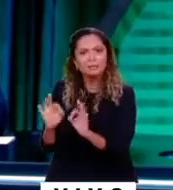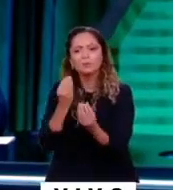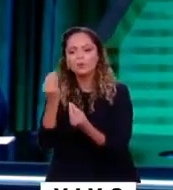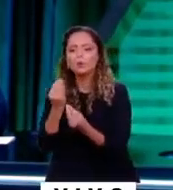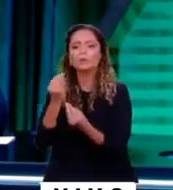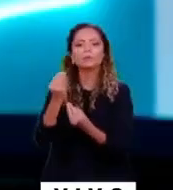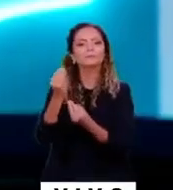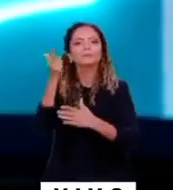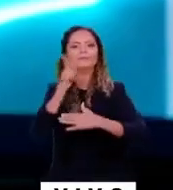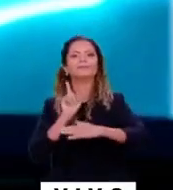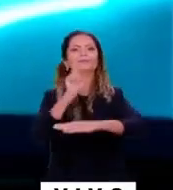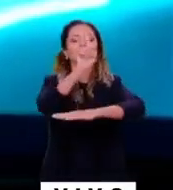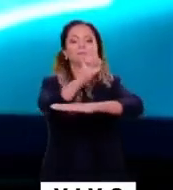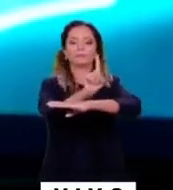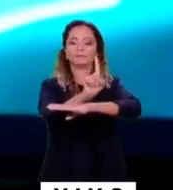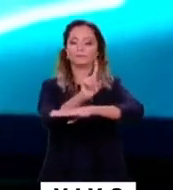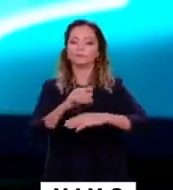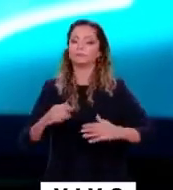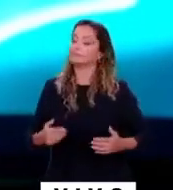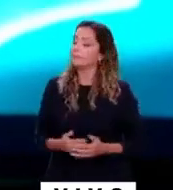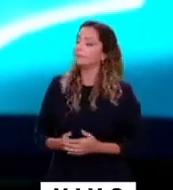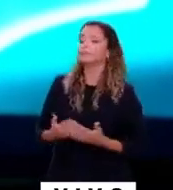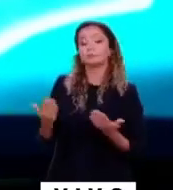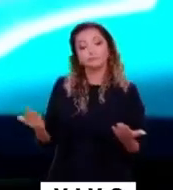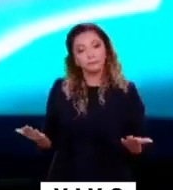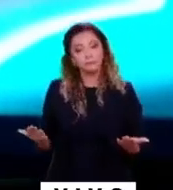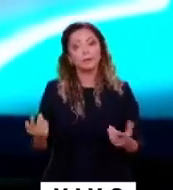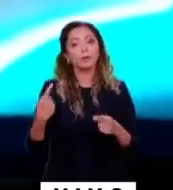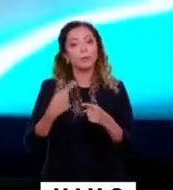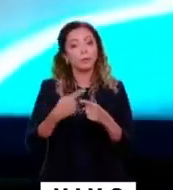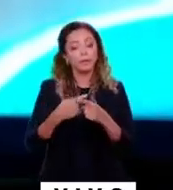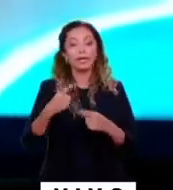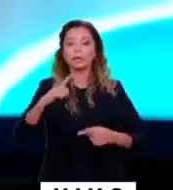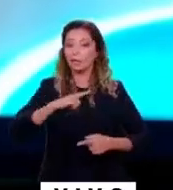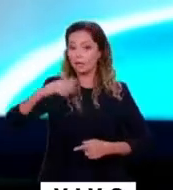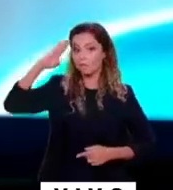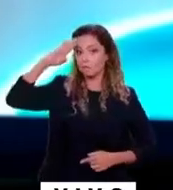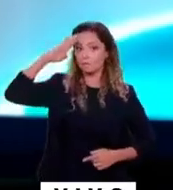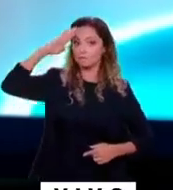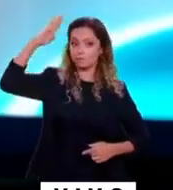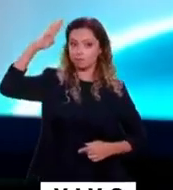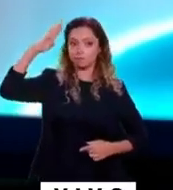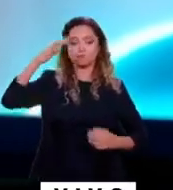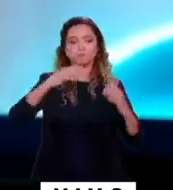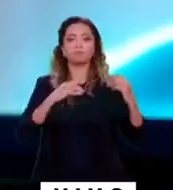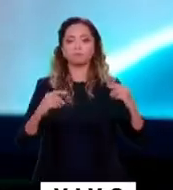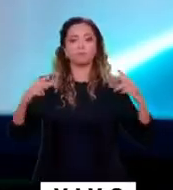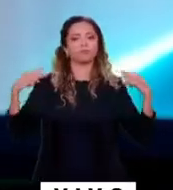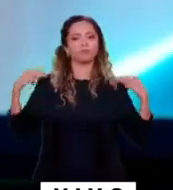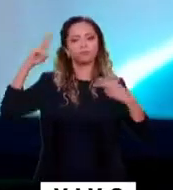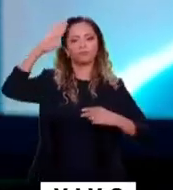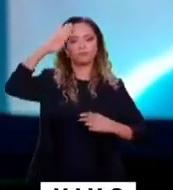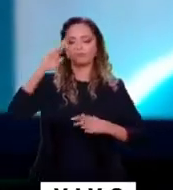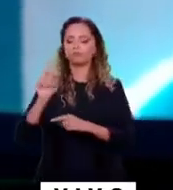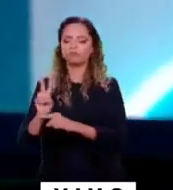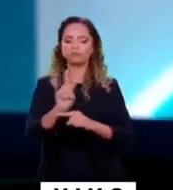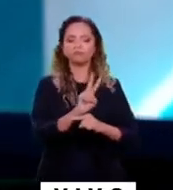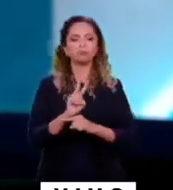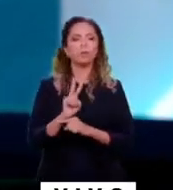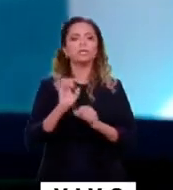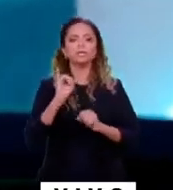a começar a transparência né onde se integra as coisas amadas nada de anormal apresentar não tem porque você é duvidar